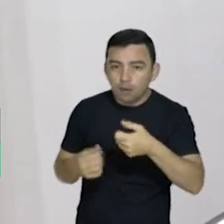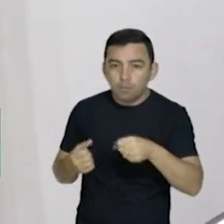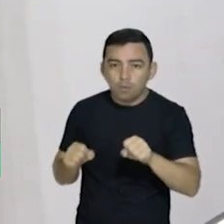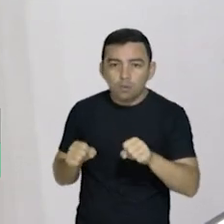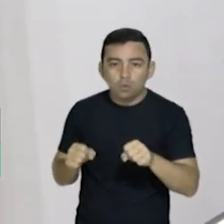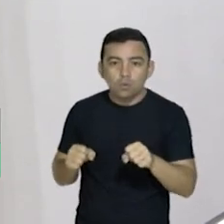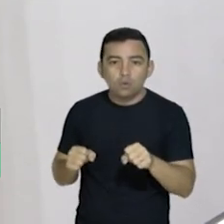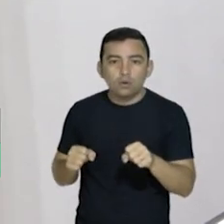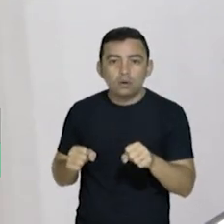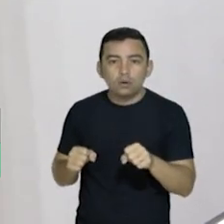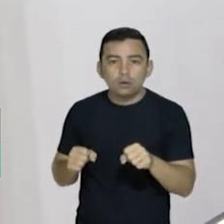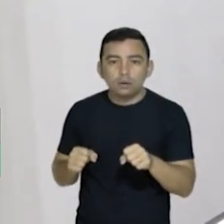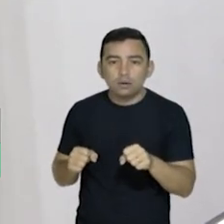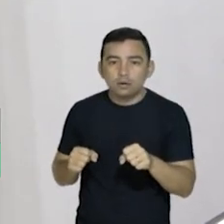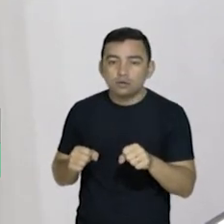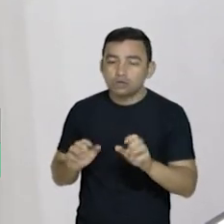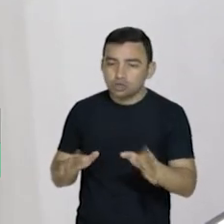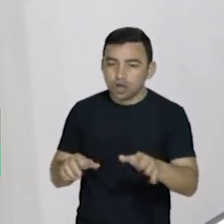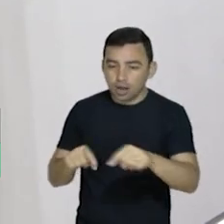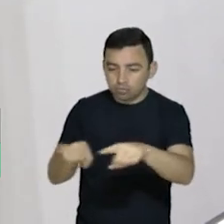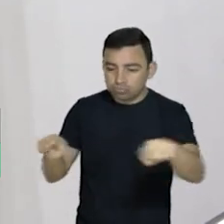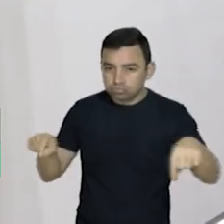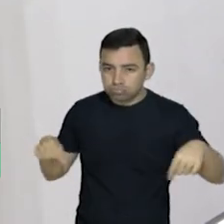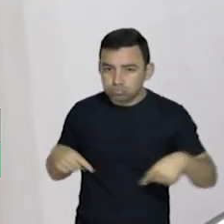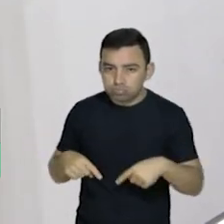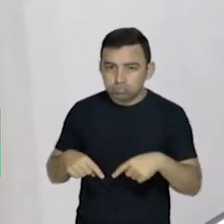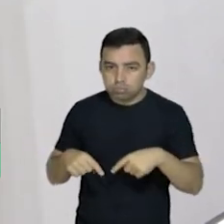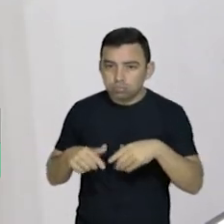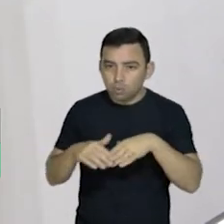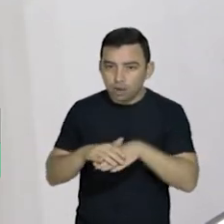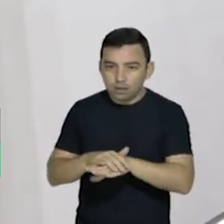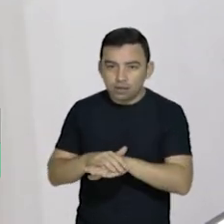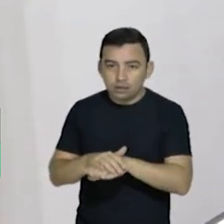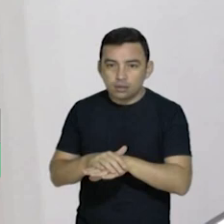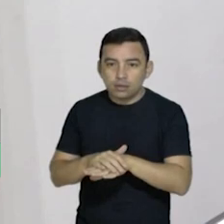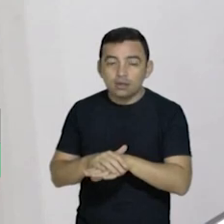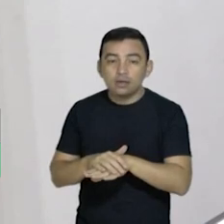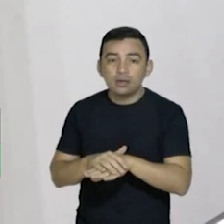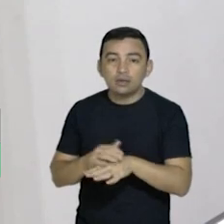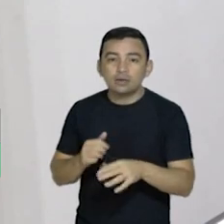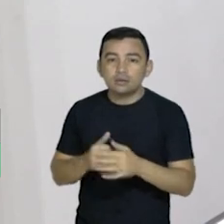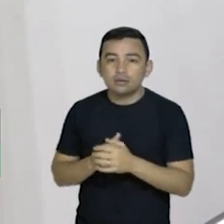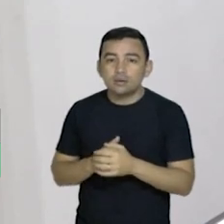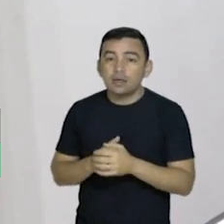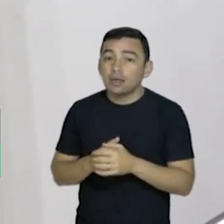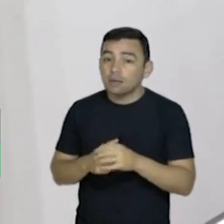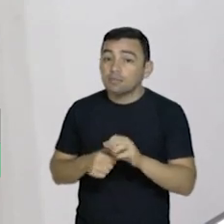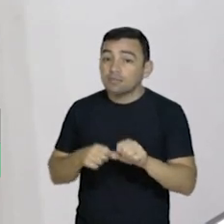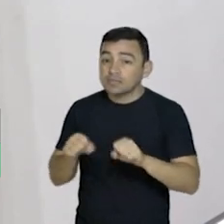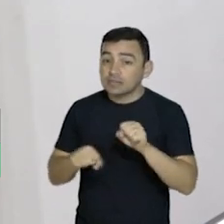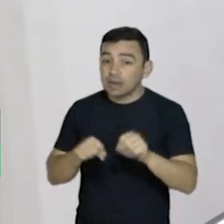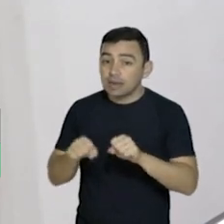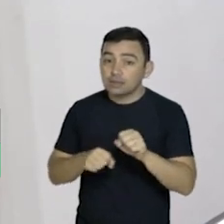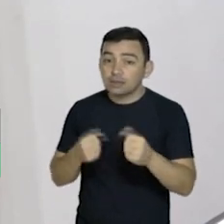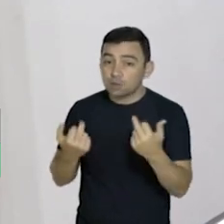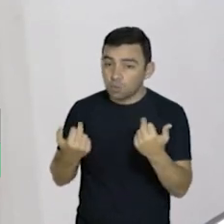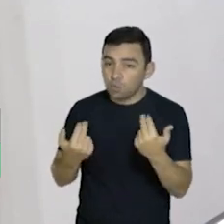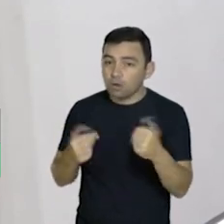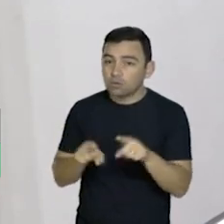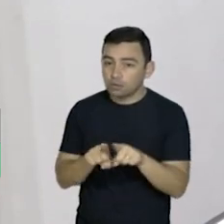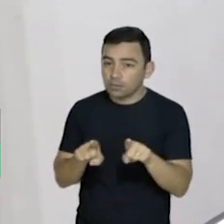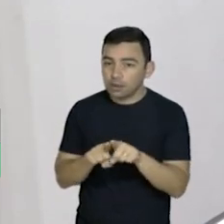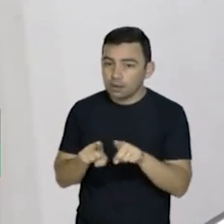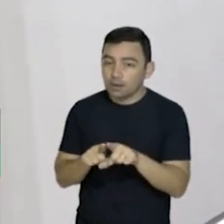sua surpresa estava no pátio recolhido né uma Scooter E aí soube também que bicicletas acontecem a mesma coisa a pessoa é atropelada